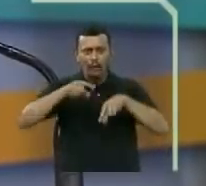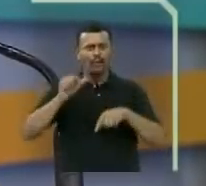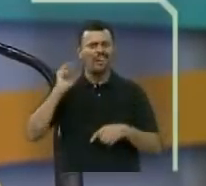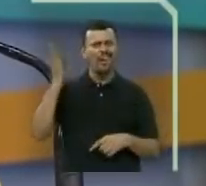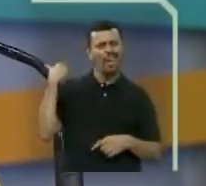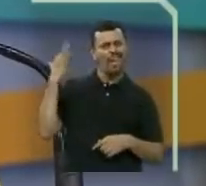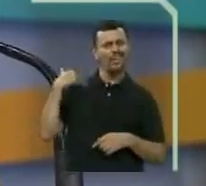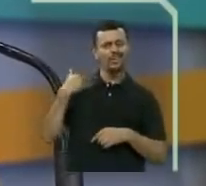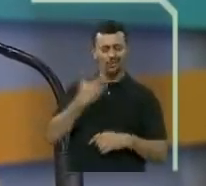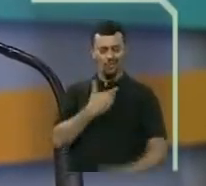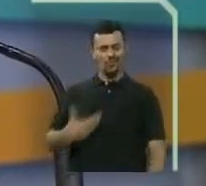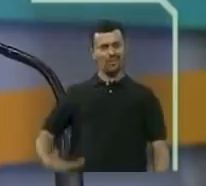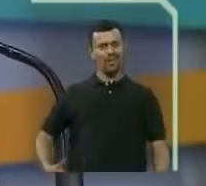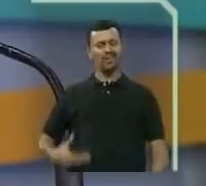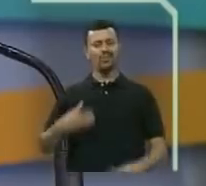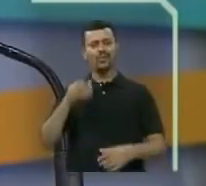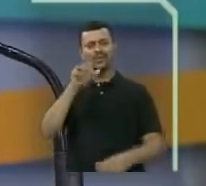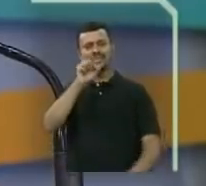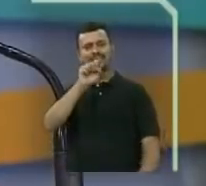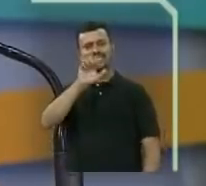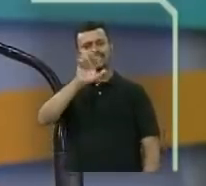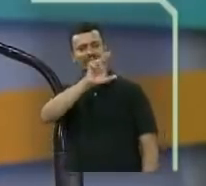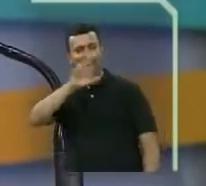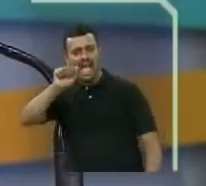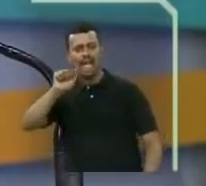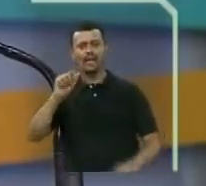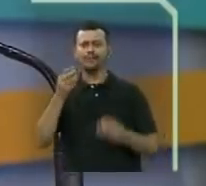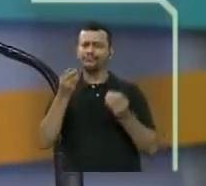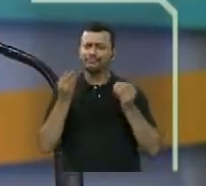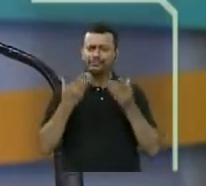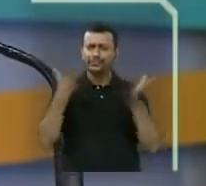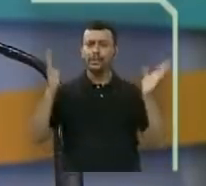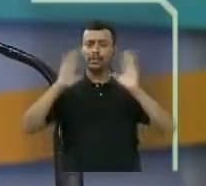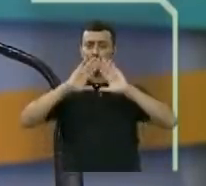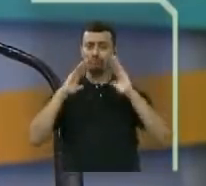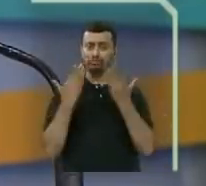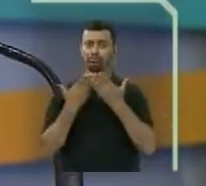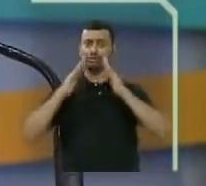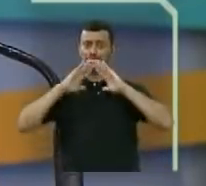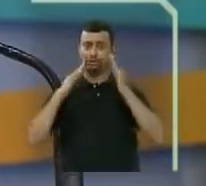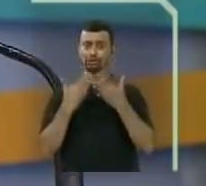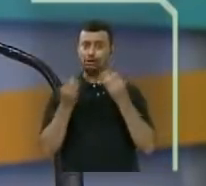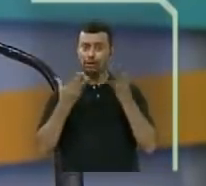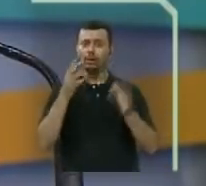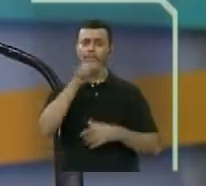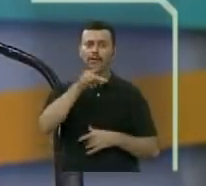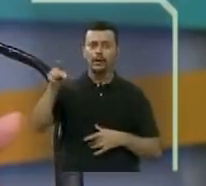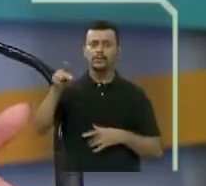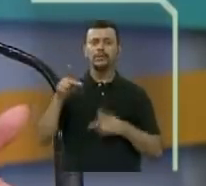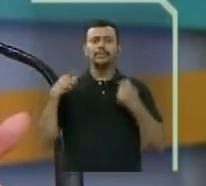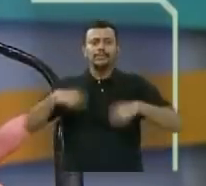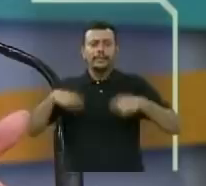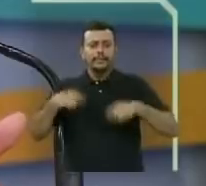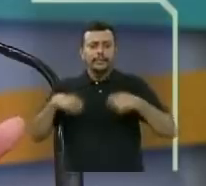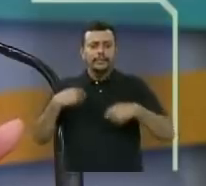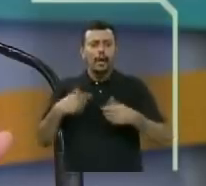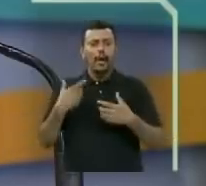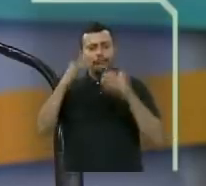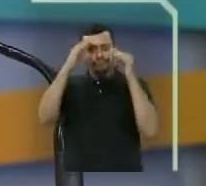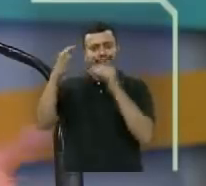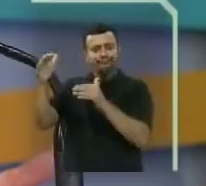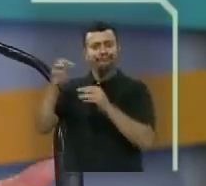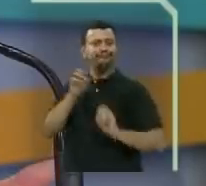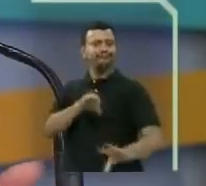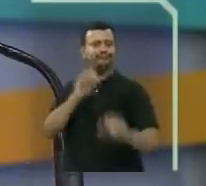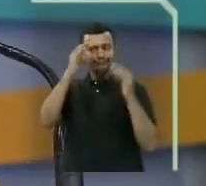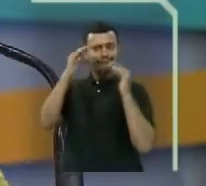sistematicamente são mandadas para as escolas e os professores devem cumpri-las para que realmente sejam aprovadas